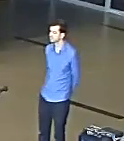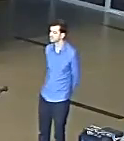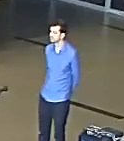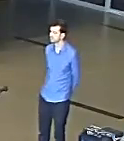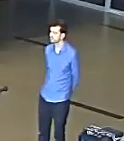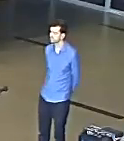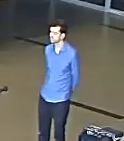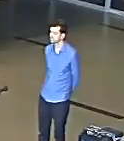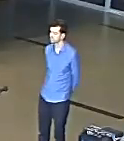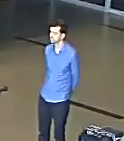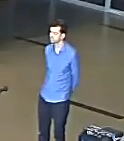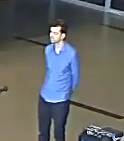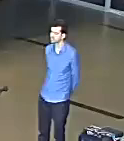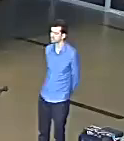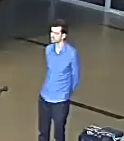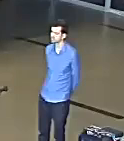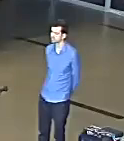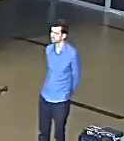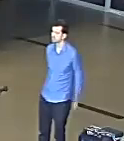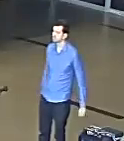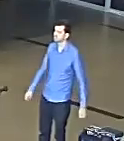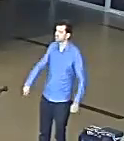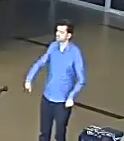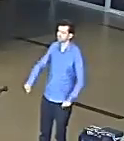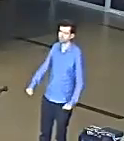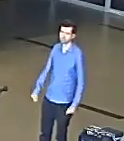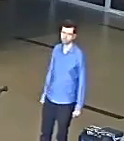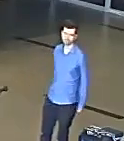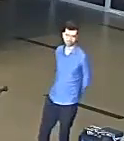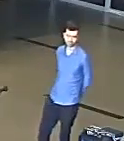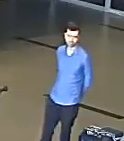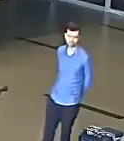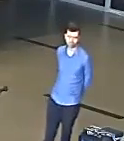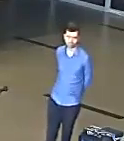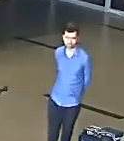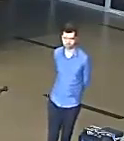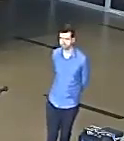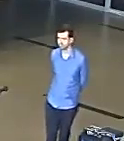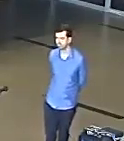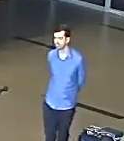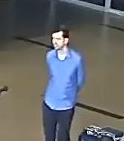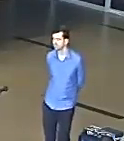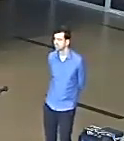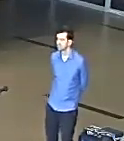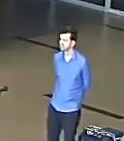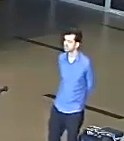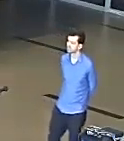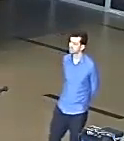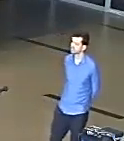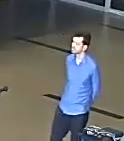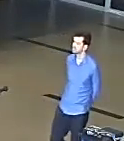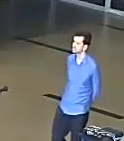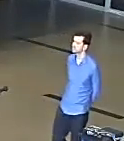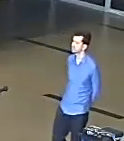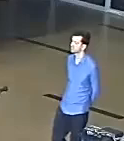o Anderson que é o diretor de fiscalização do Dr então 5 minutos com a palavra